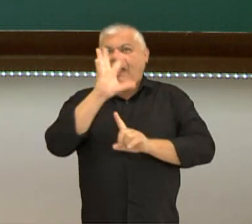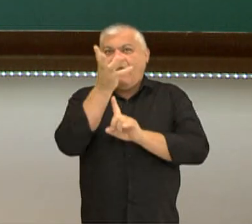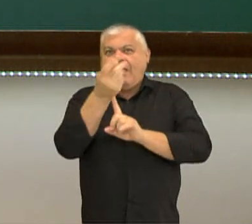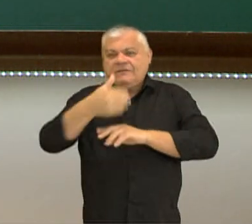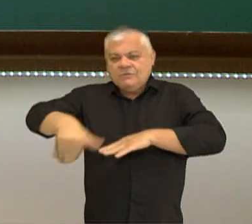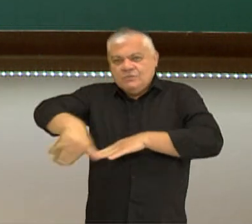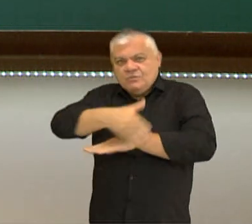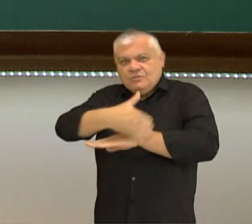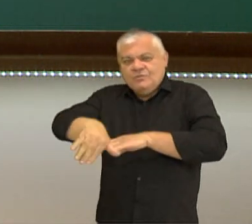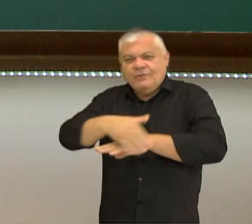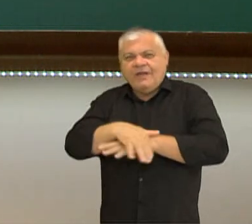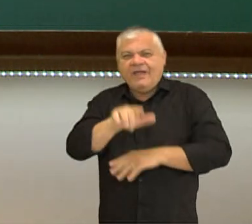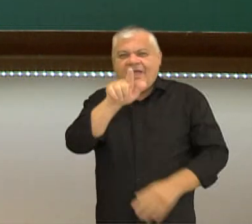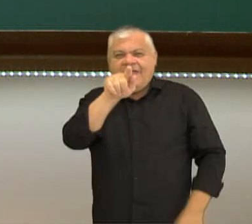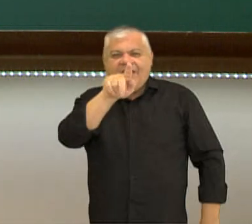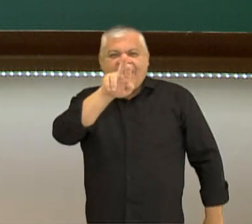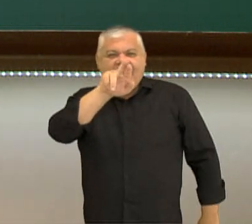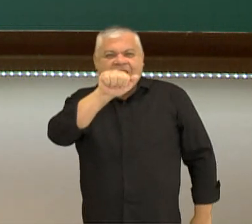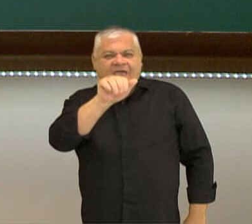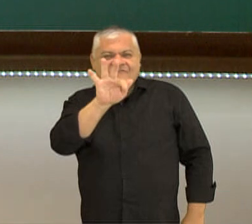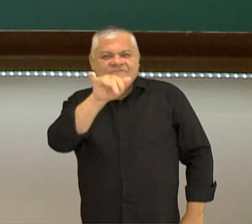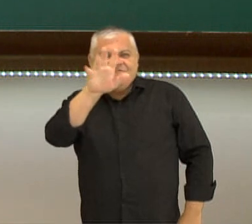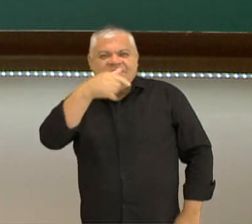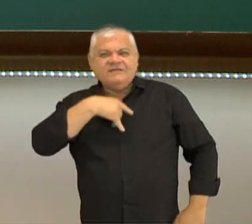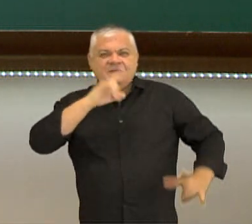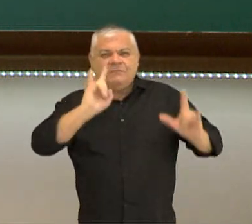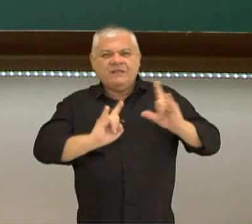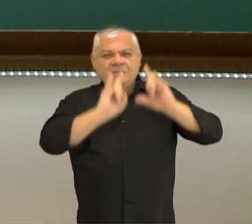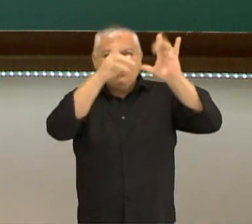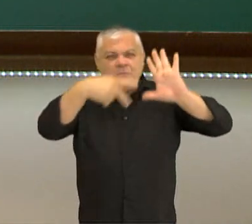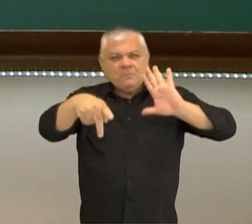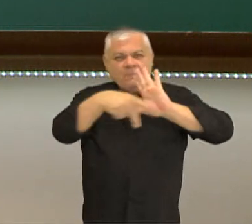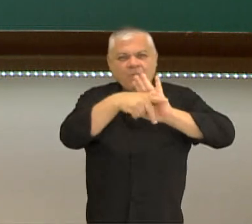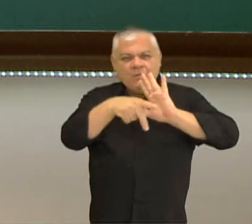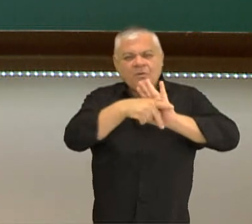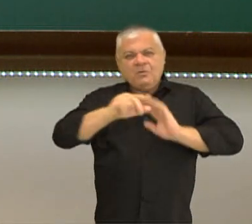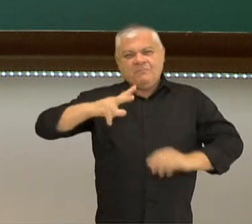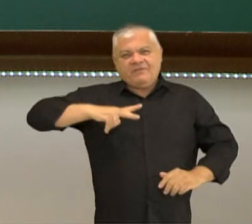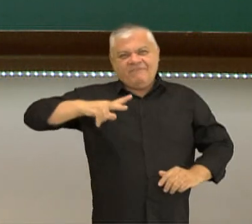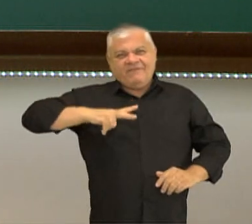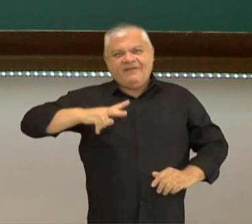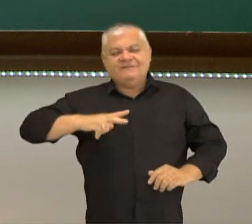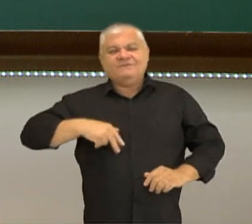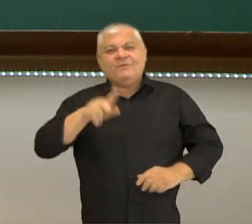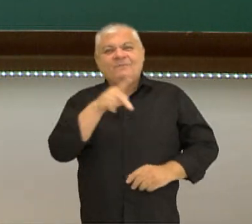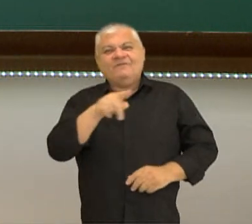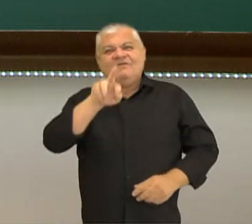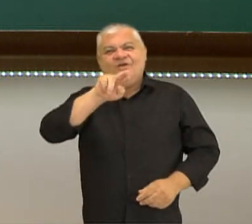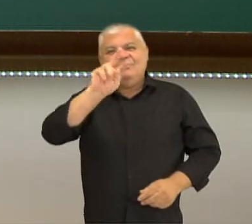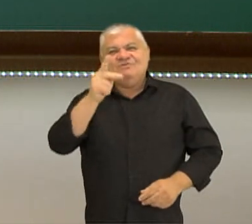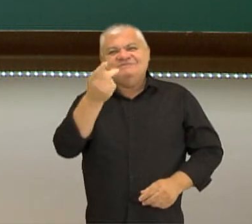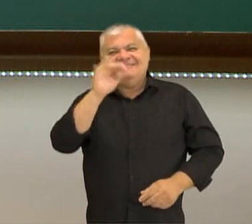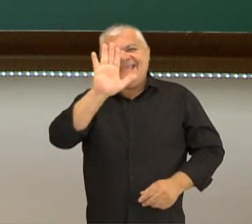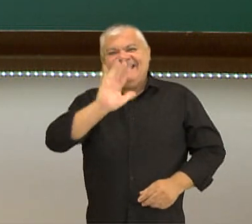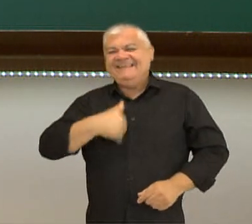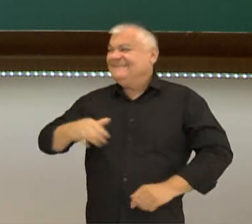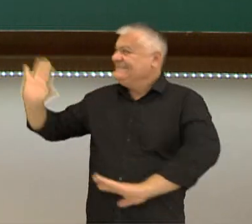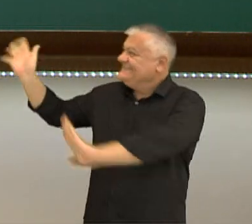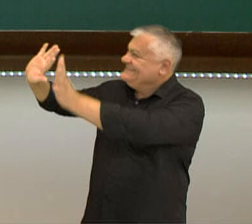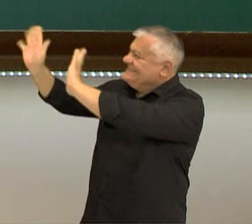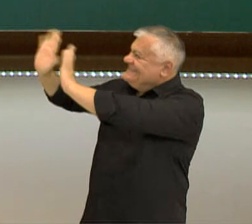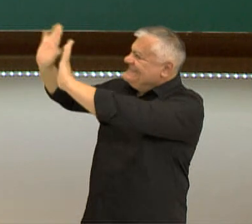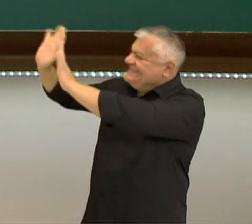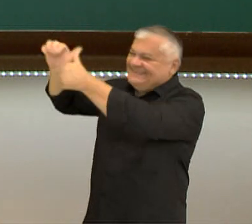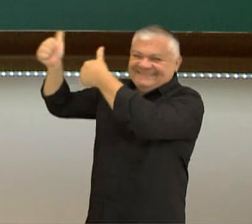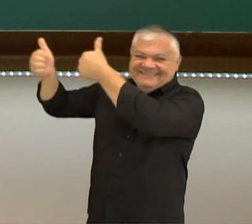rua, grafite, patrimônio público e privado. Prof. Rutneg com vocês e o nosso intérprete querido aqui, Ronaldo, aqui